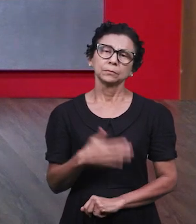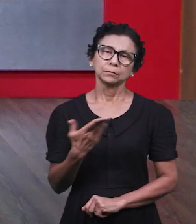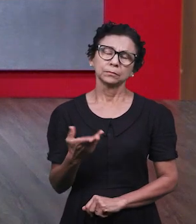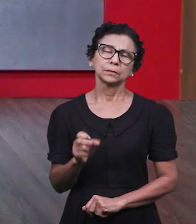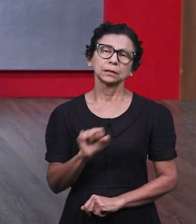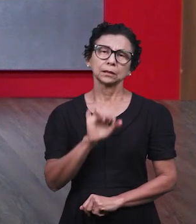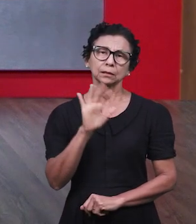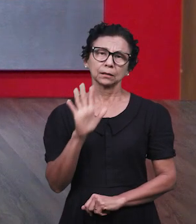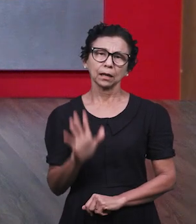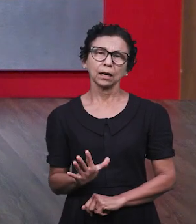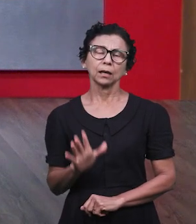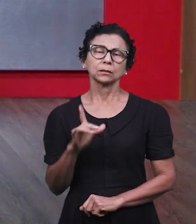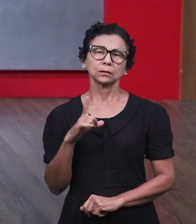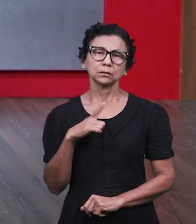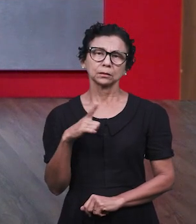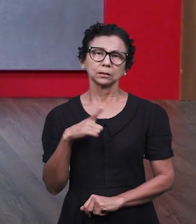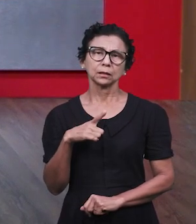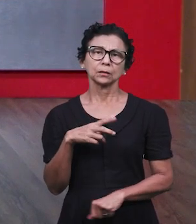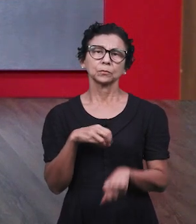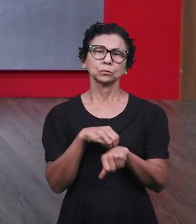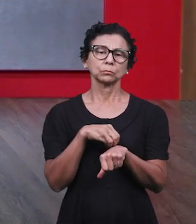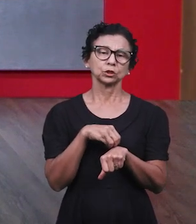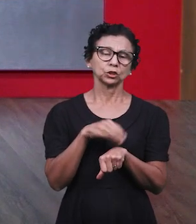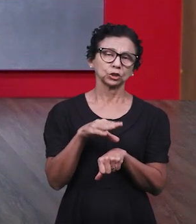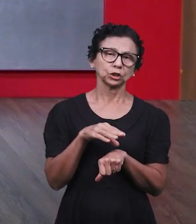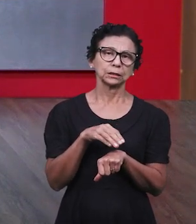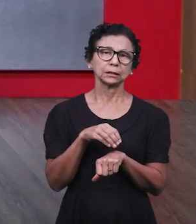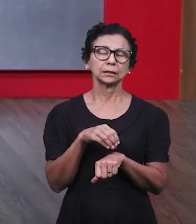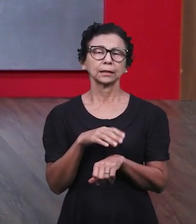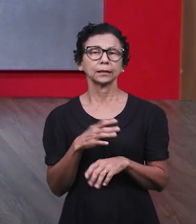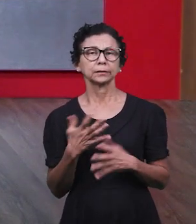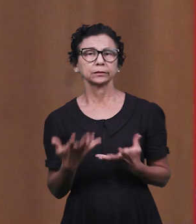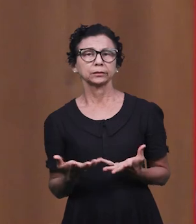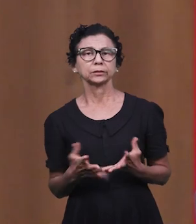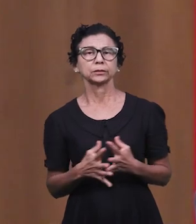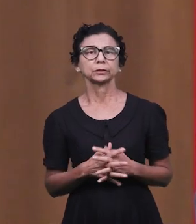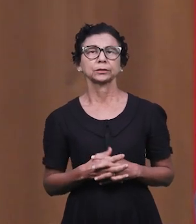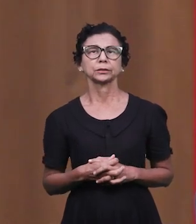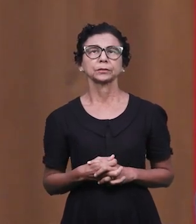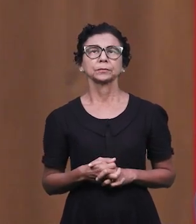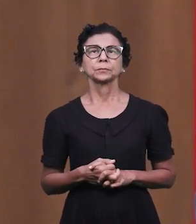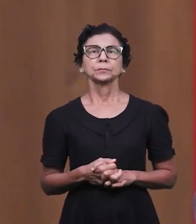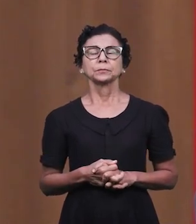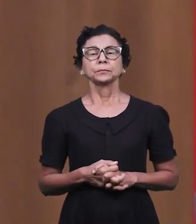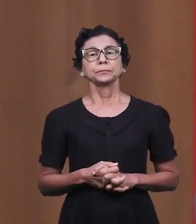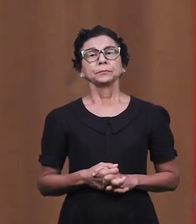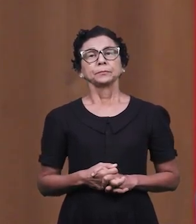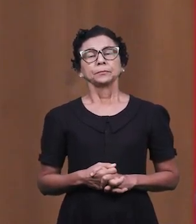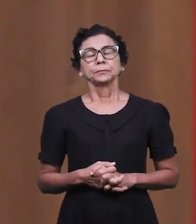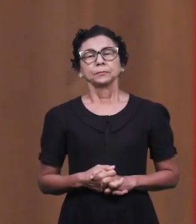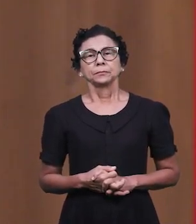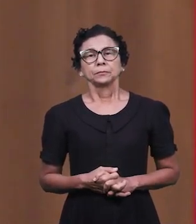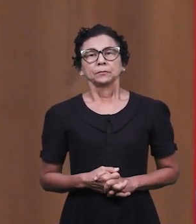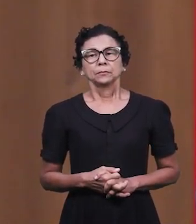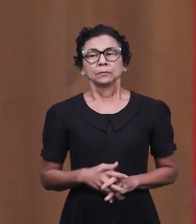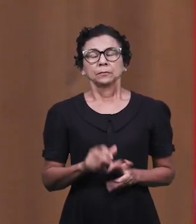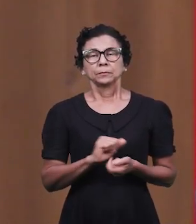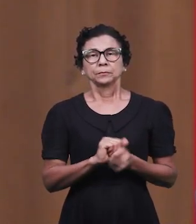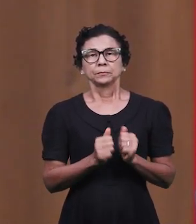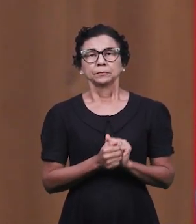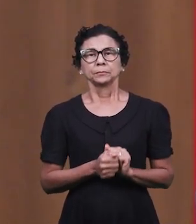faz mal. É claro que nós temos, né, algumas indicações médicas quando for assim a gente precisa fazer essa